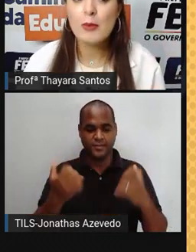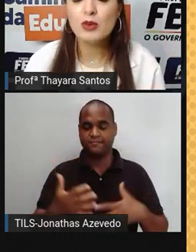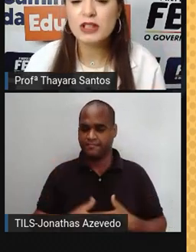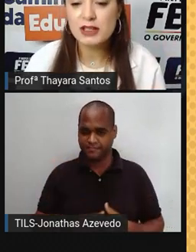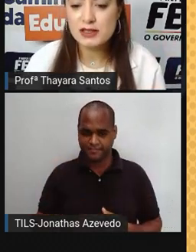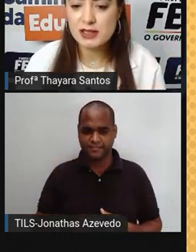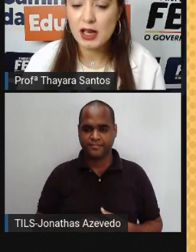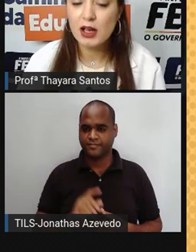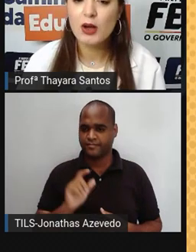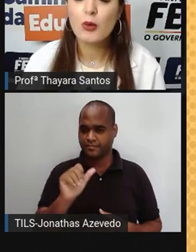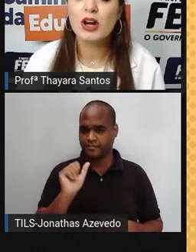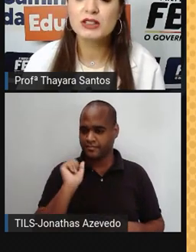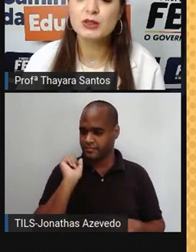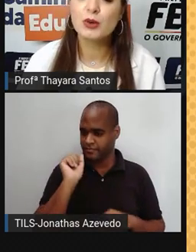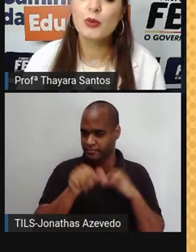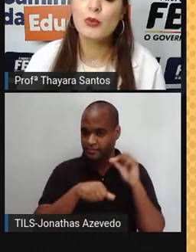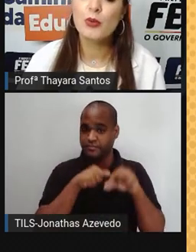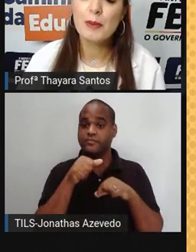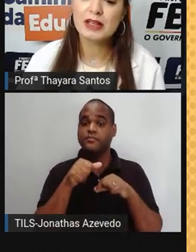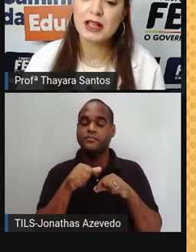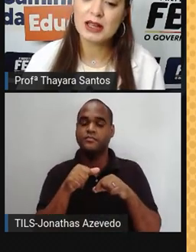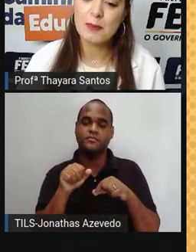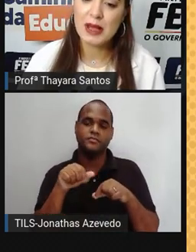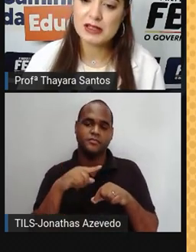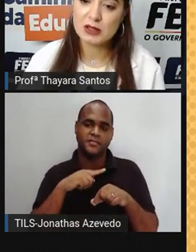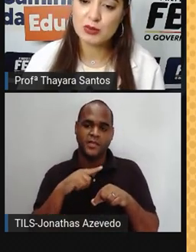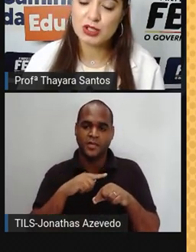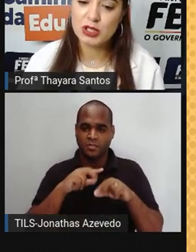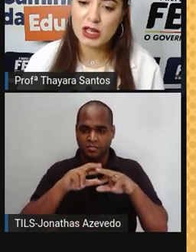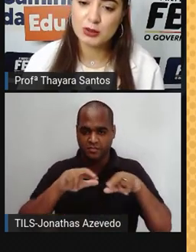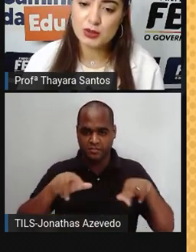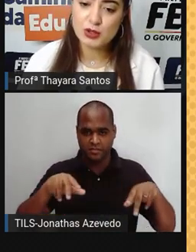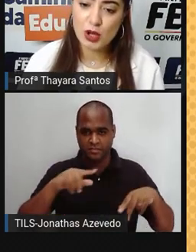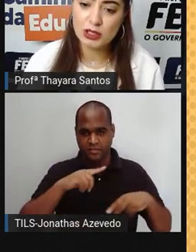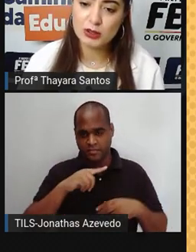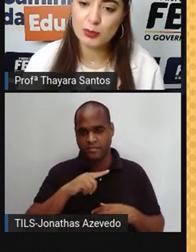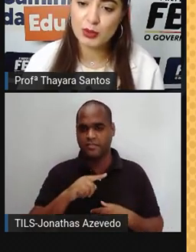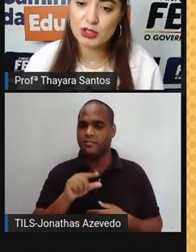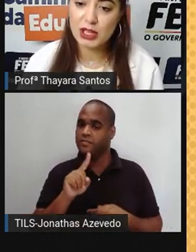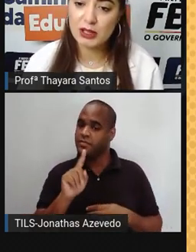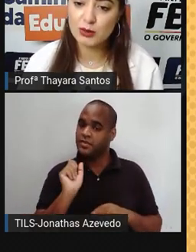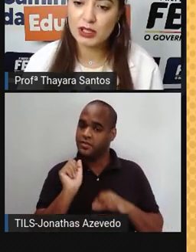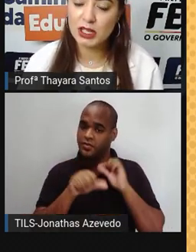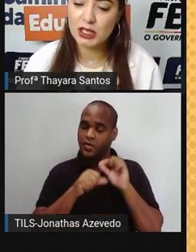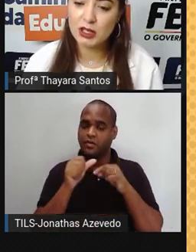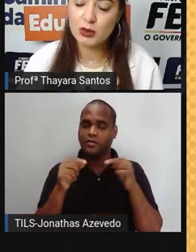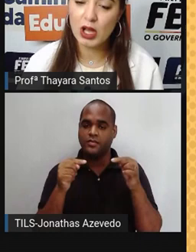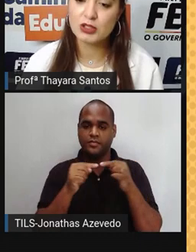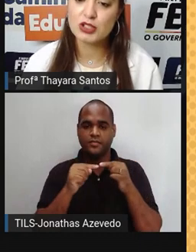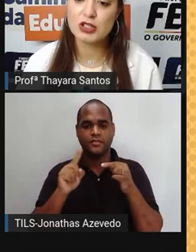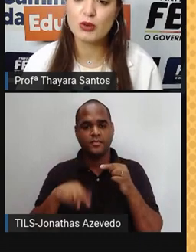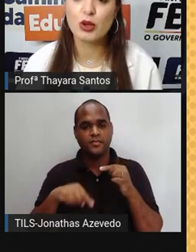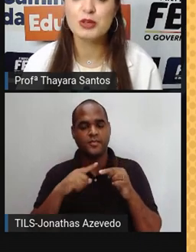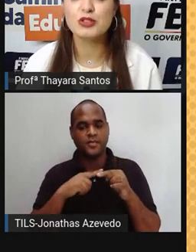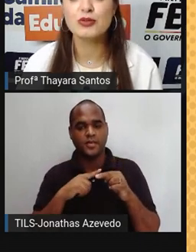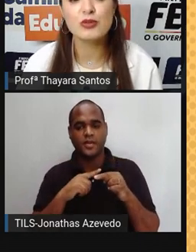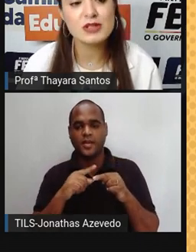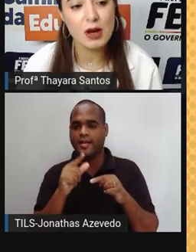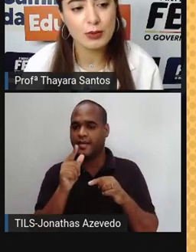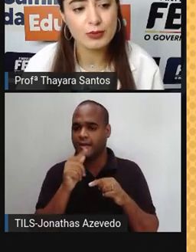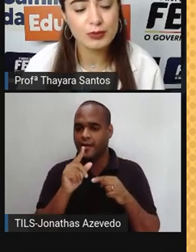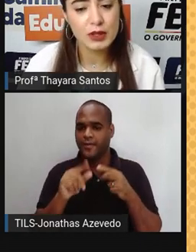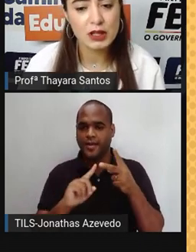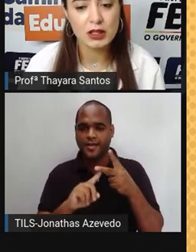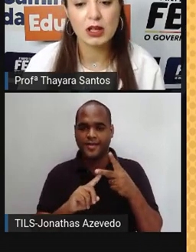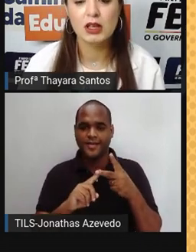exemplo a mudança quando uma matéria passa do estado sólido para o estado líquido a gente dá o nome